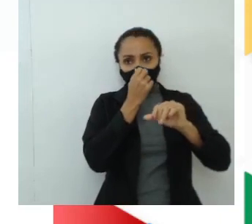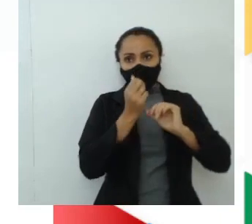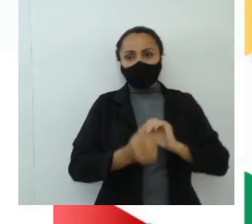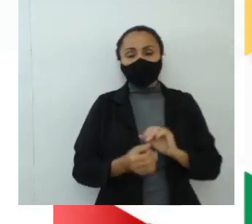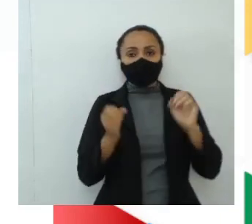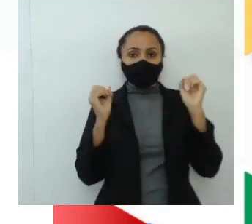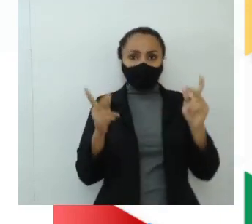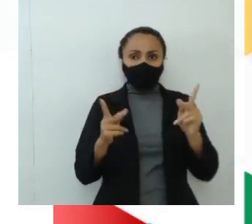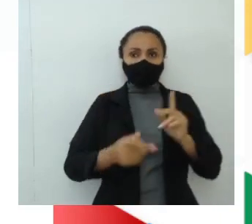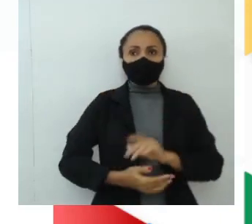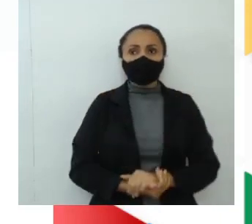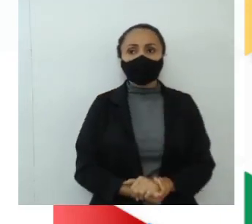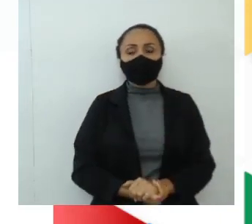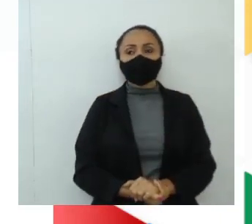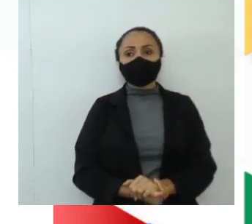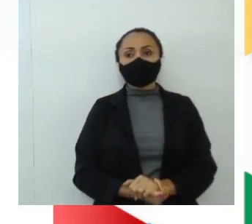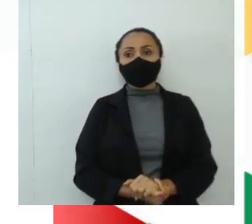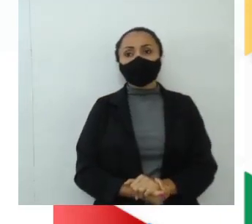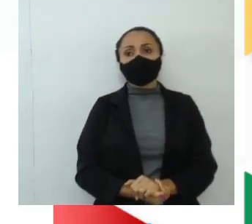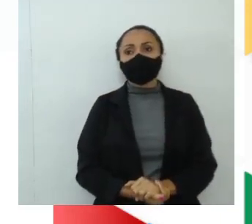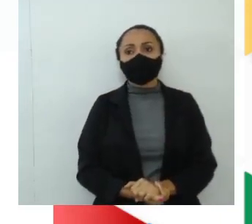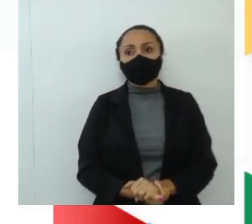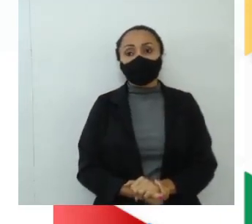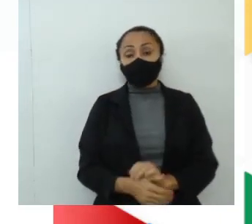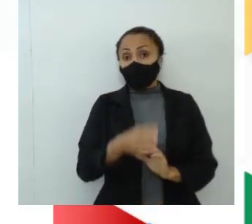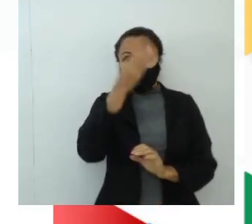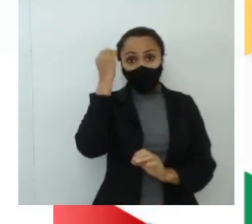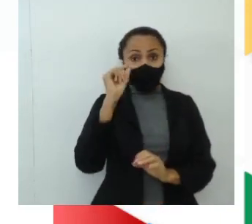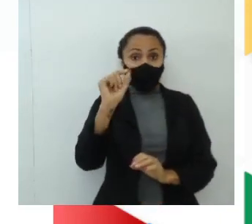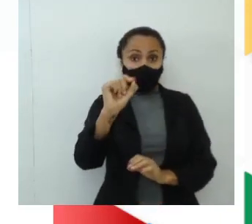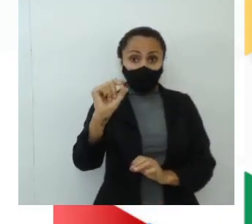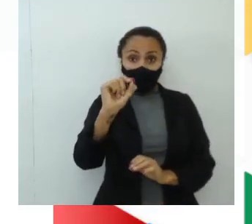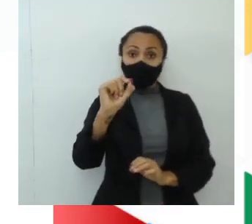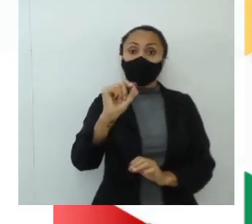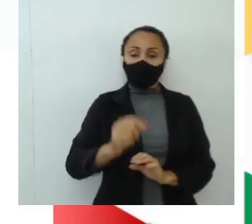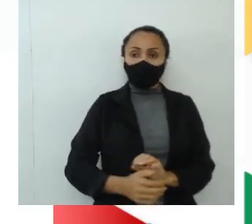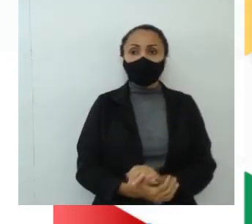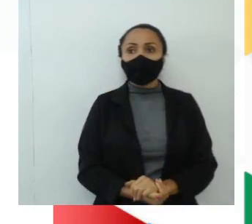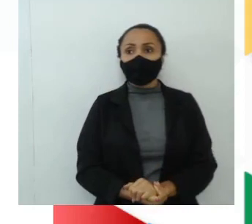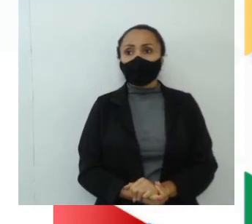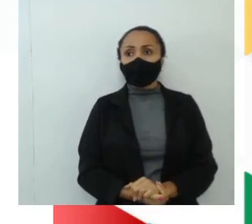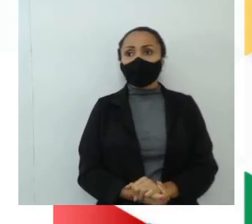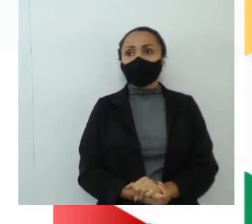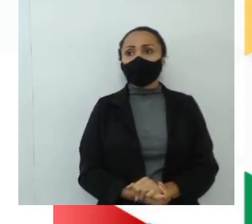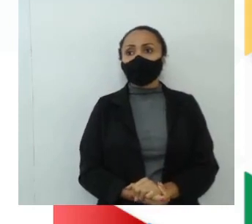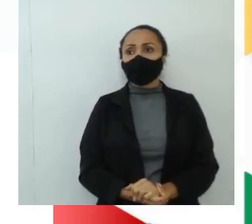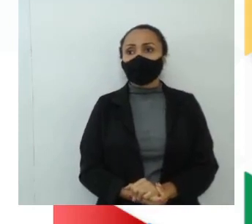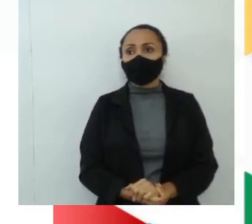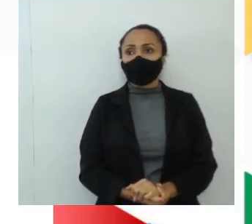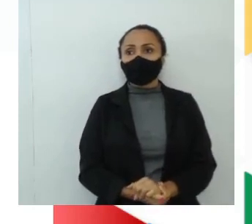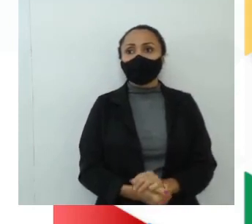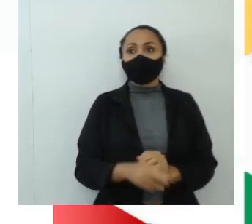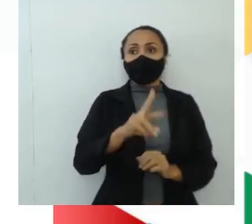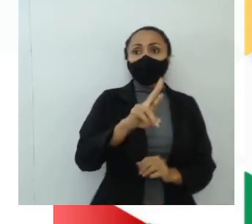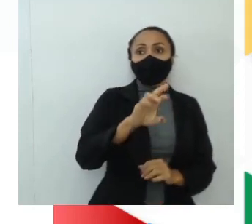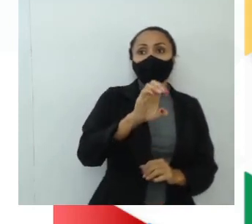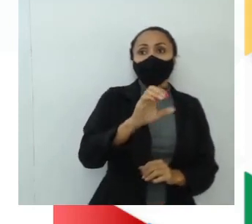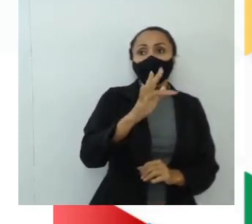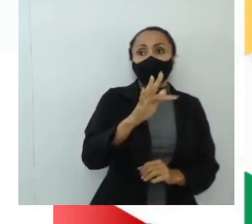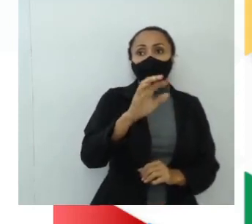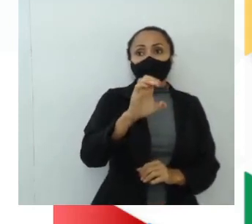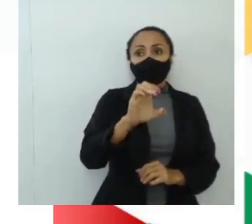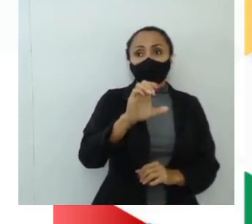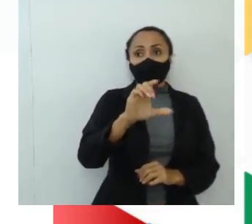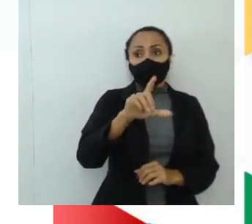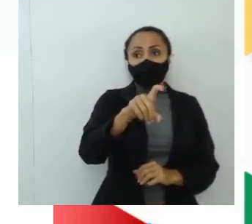tá bom? Sempre passando pela origem, não esquece disso. Aí, nesse caso, a gente chama de reflexão em relação à reta. São